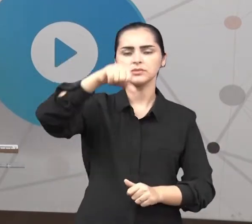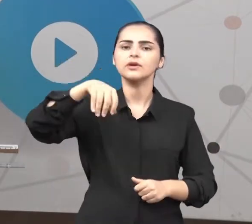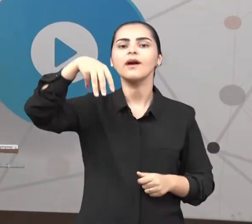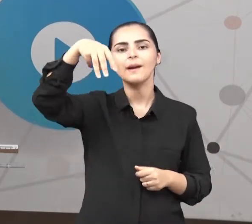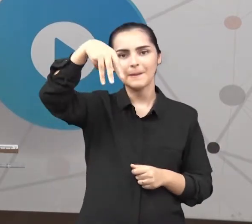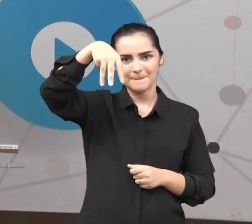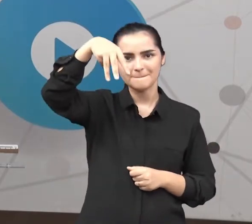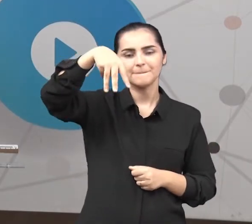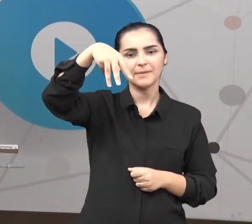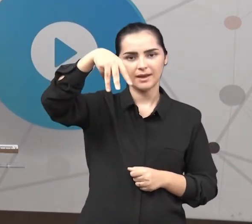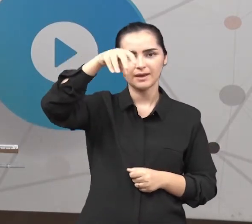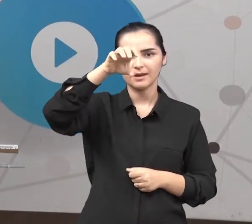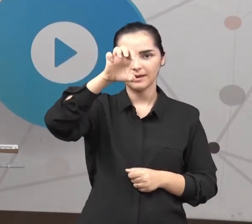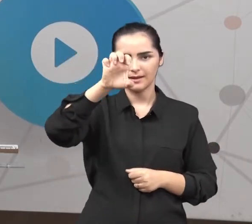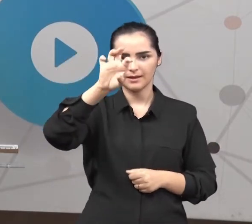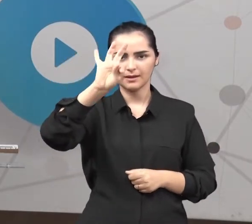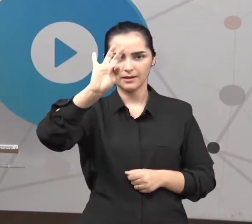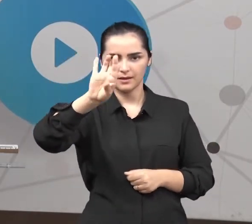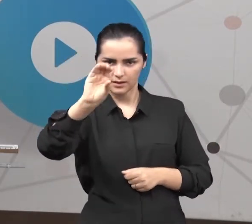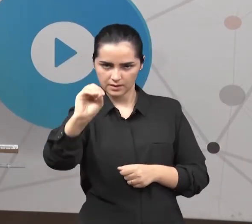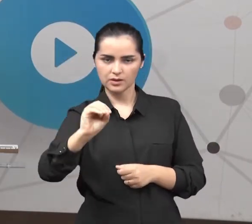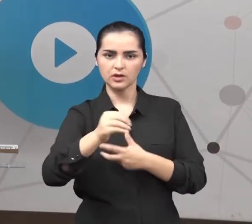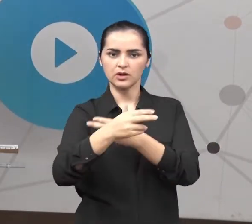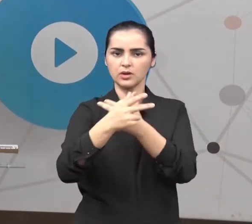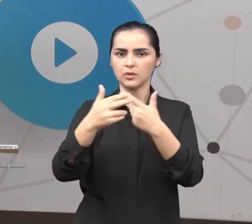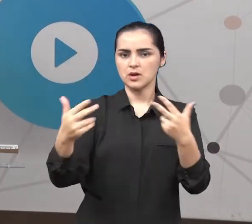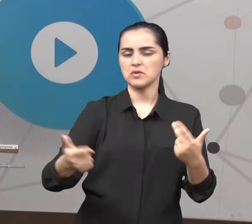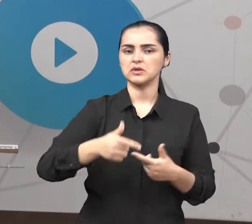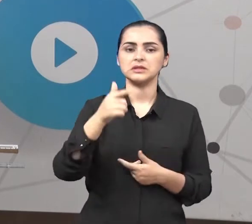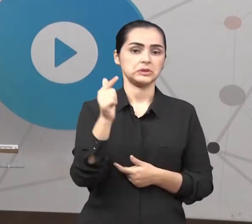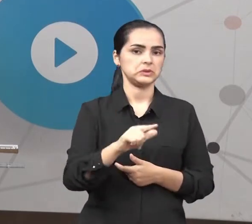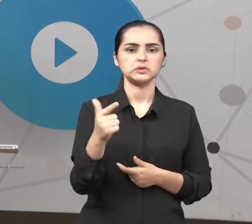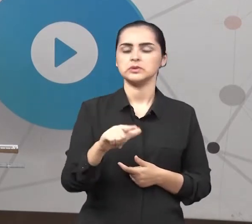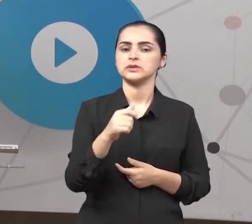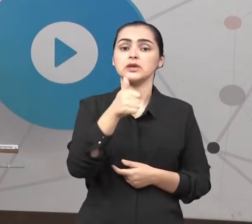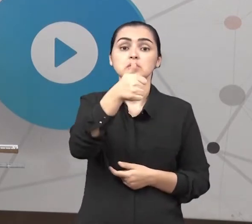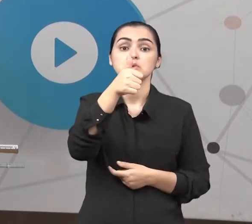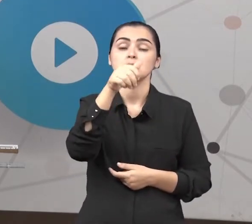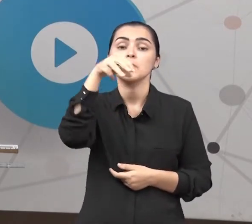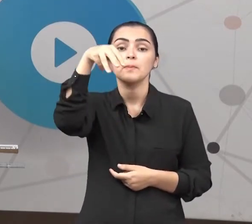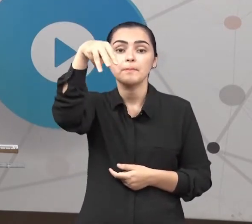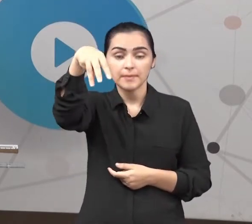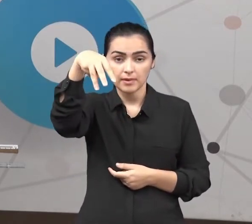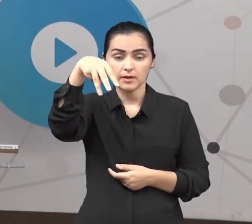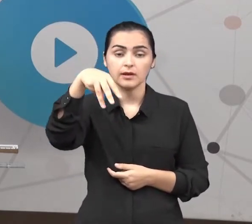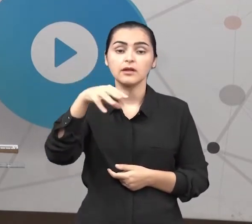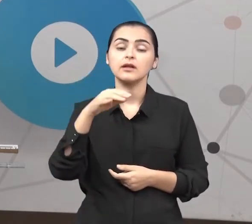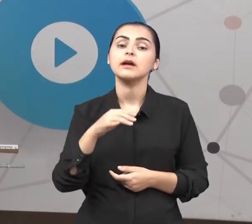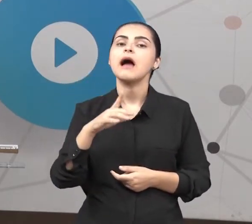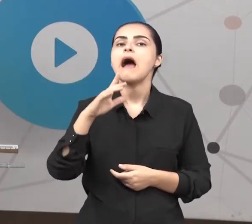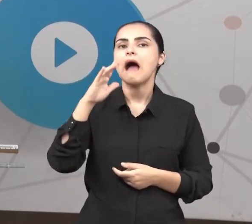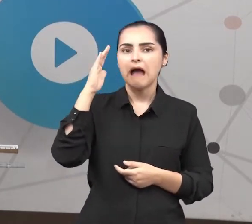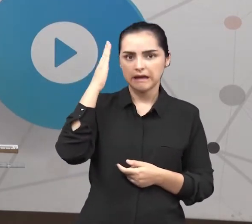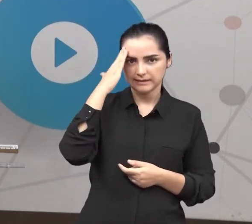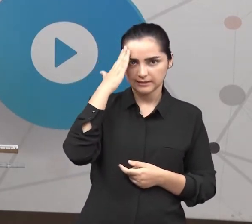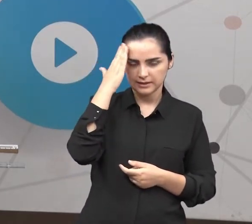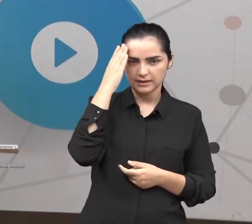metro? Quando algo não chega a 1 metro, nós dizemos que ele tem